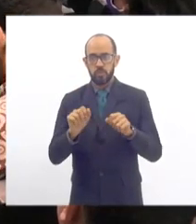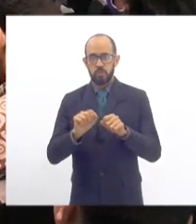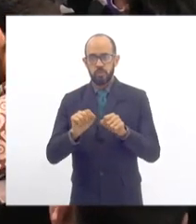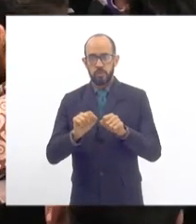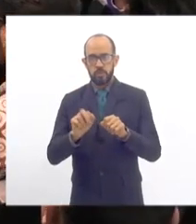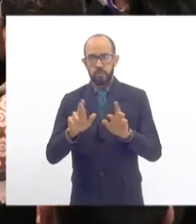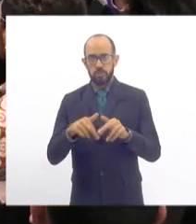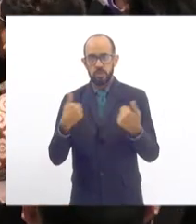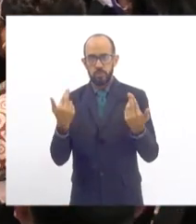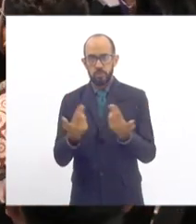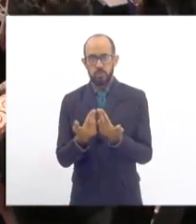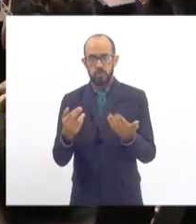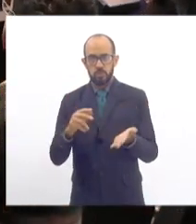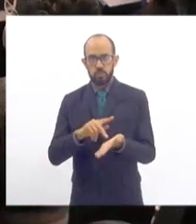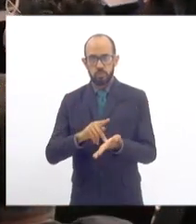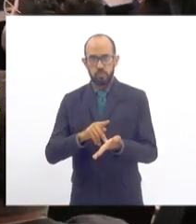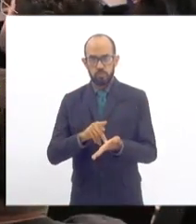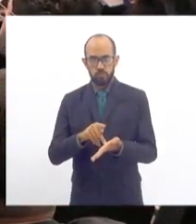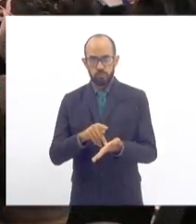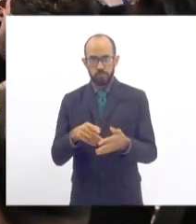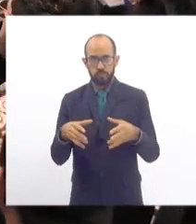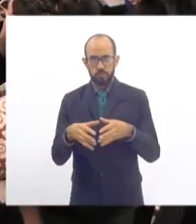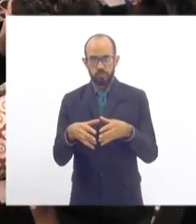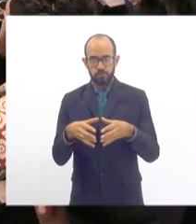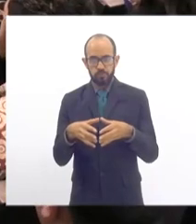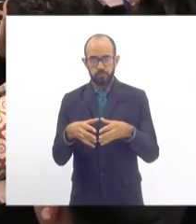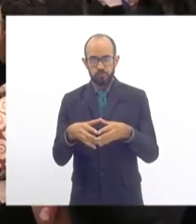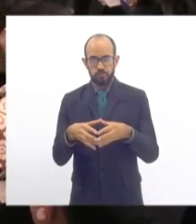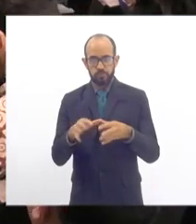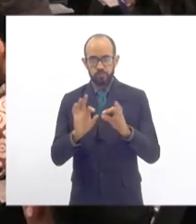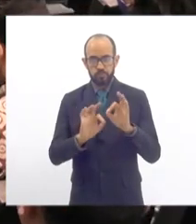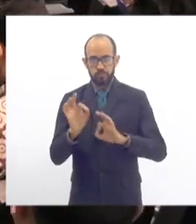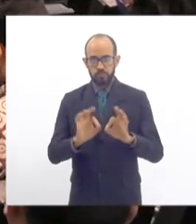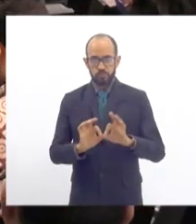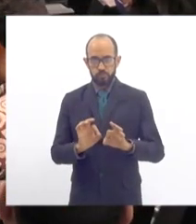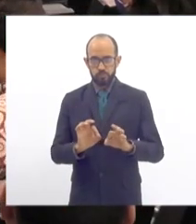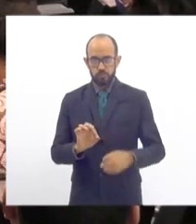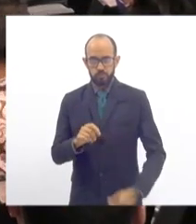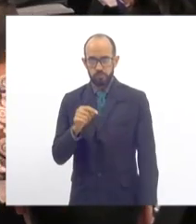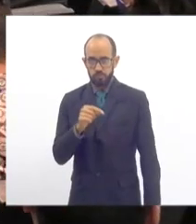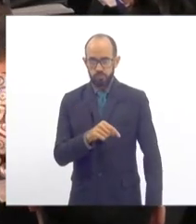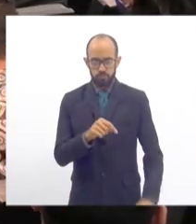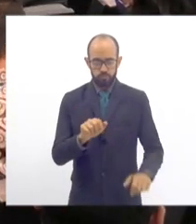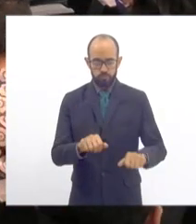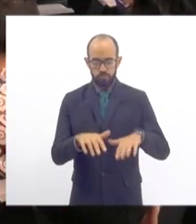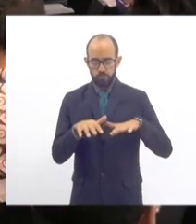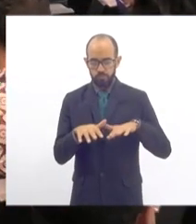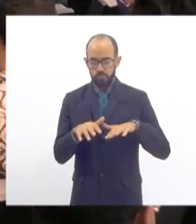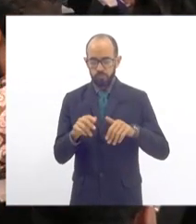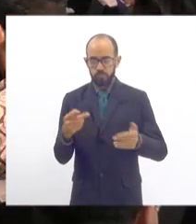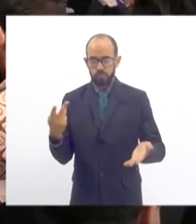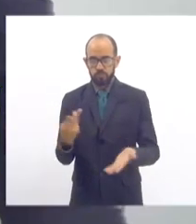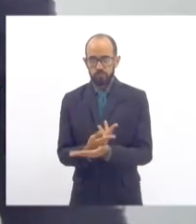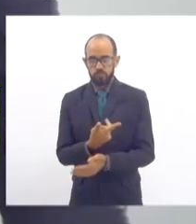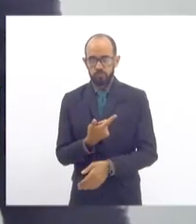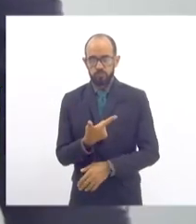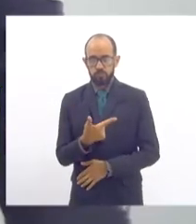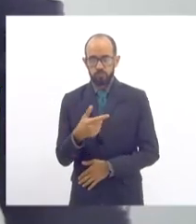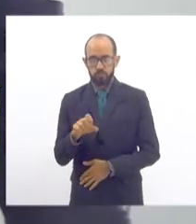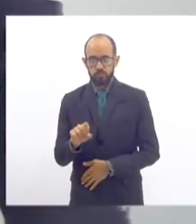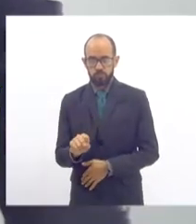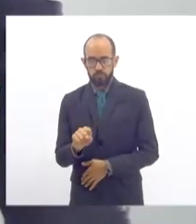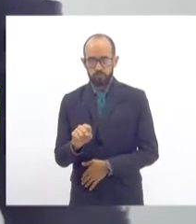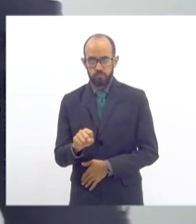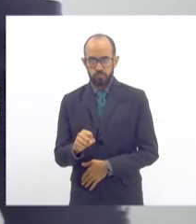o sindicato, com a comissão do plano, que essa audiência ocorreria, se eu não salvo engano, no dia 28.